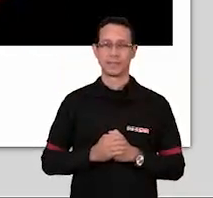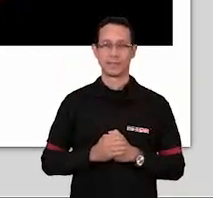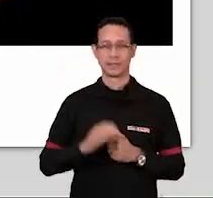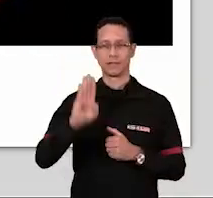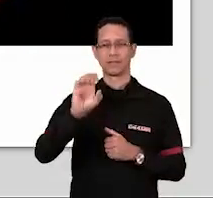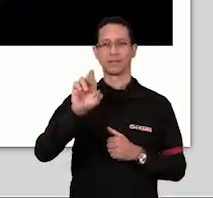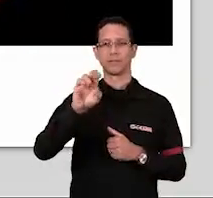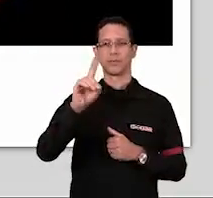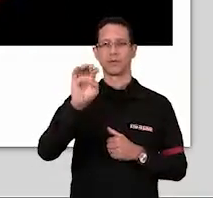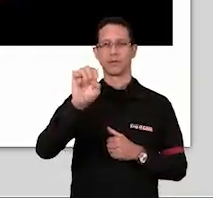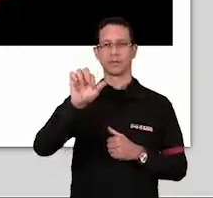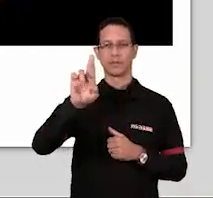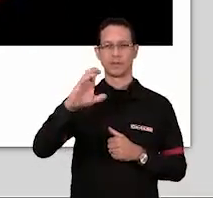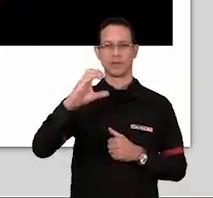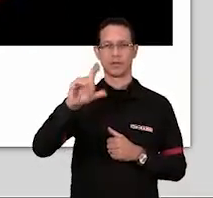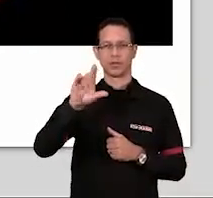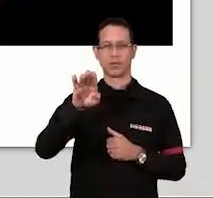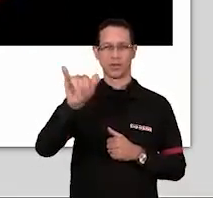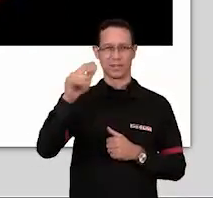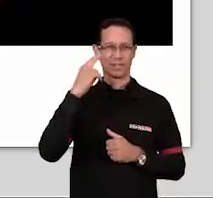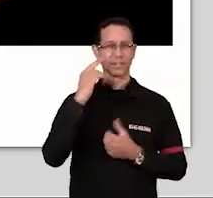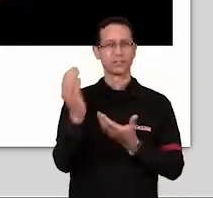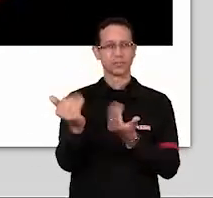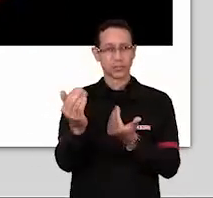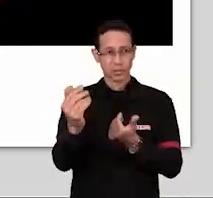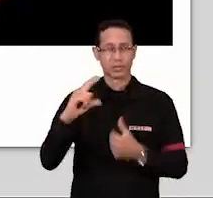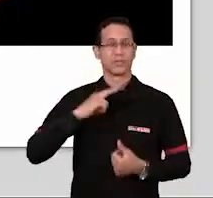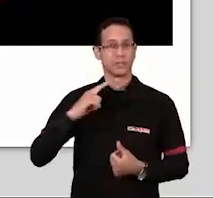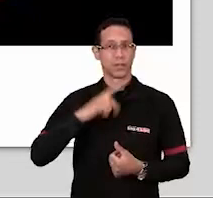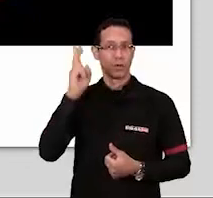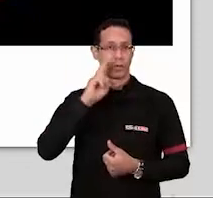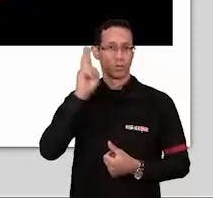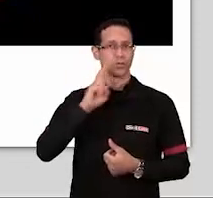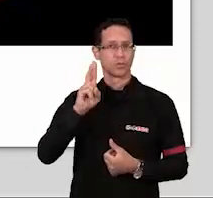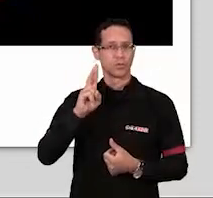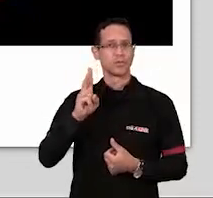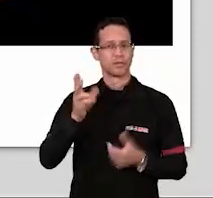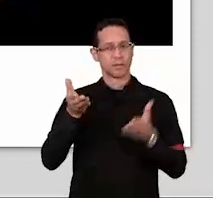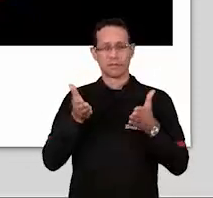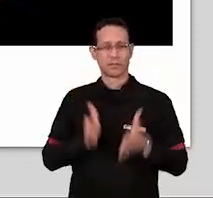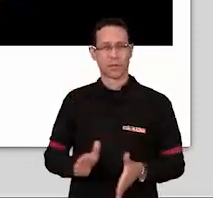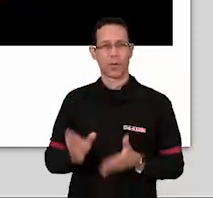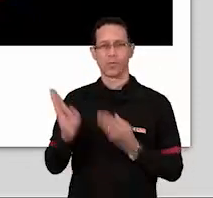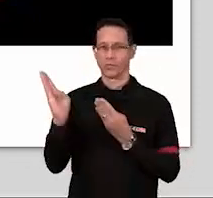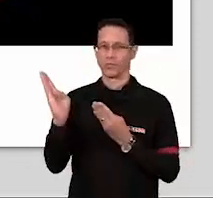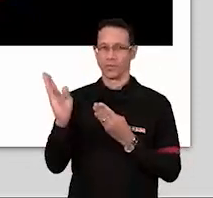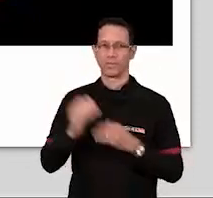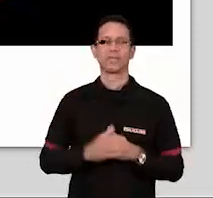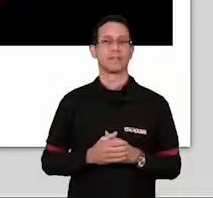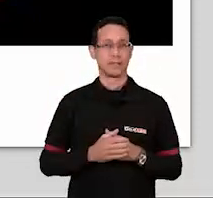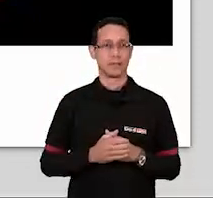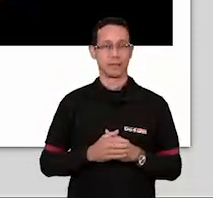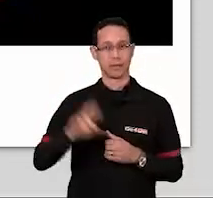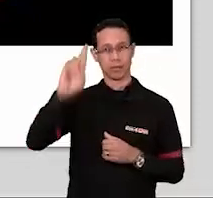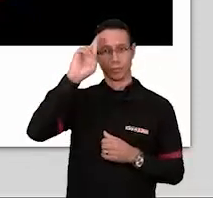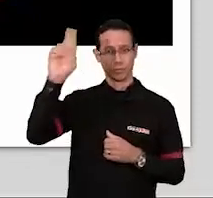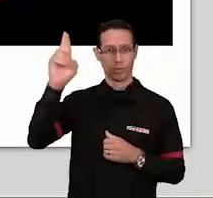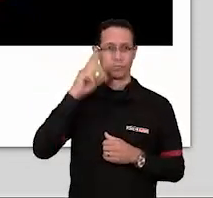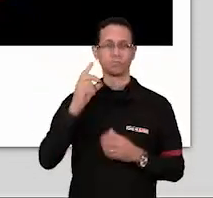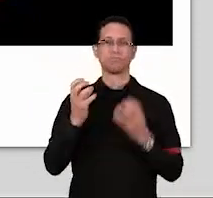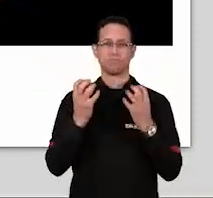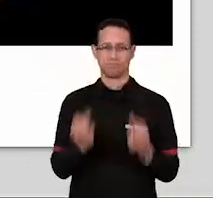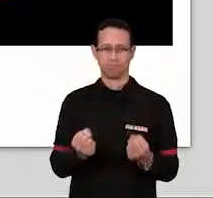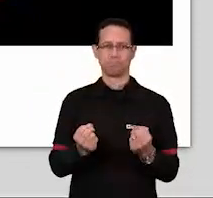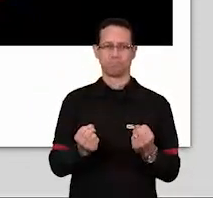border collie jovem, então a gente realmente acredita, porque tem um histórico todo, ela nasceu com isso. E aí o tutor topou